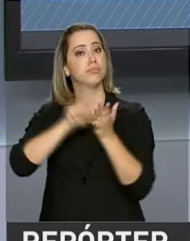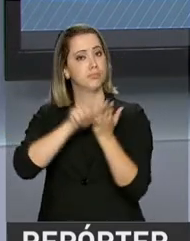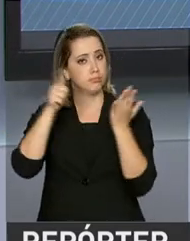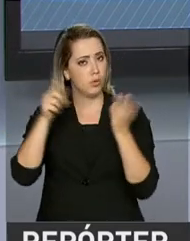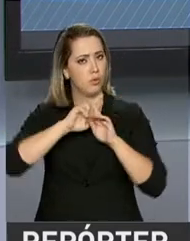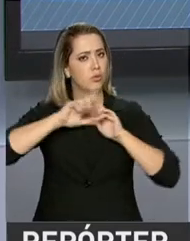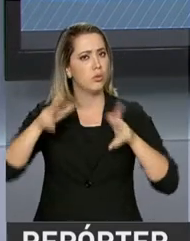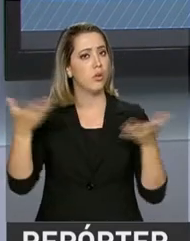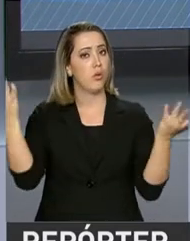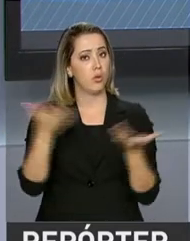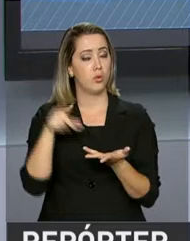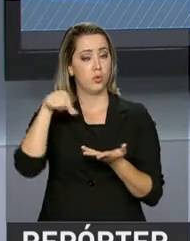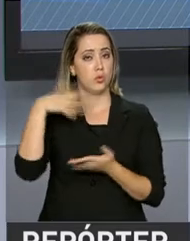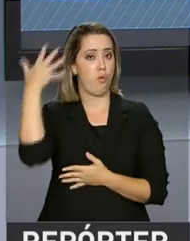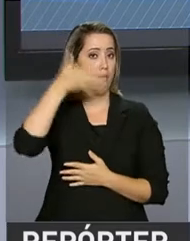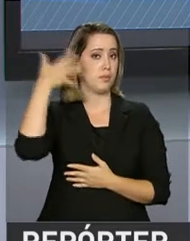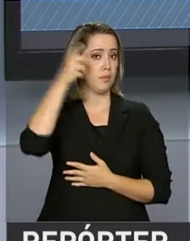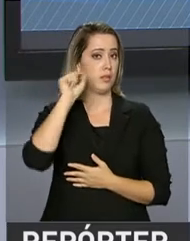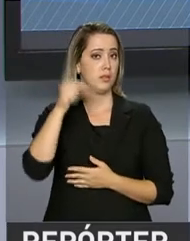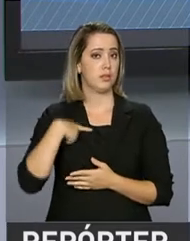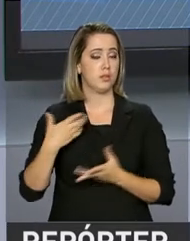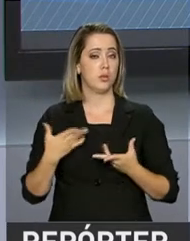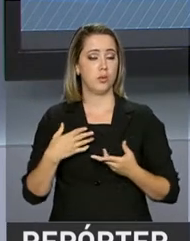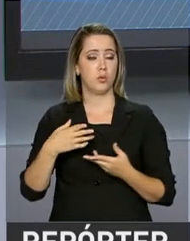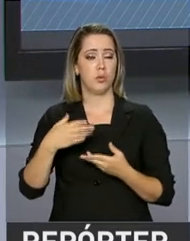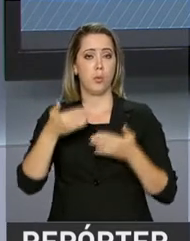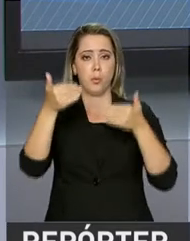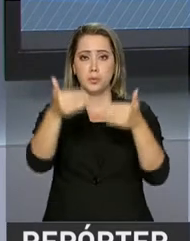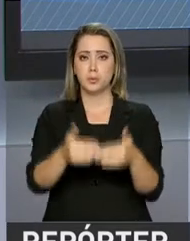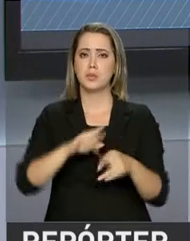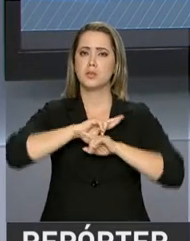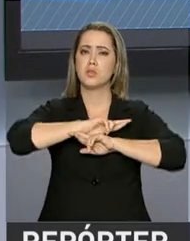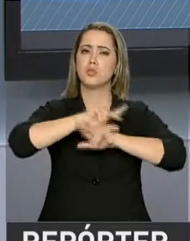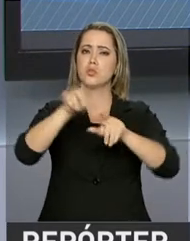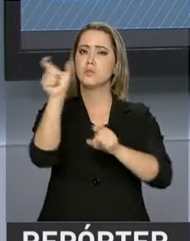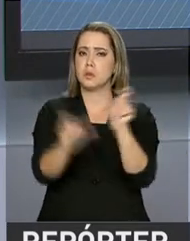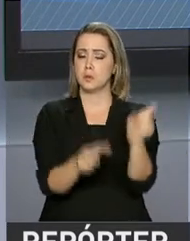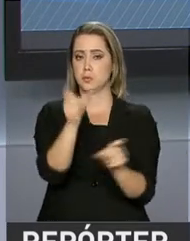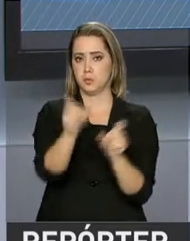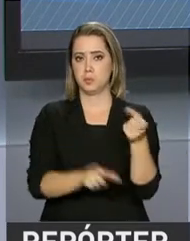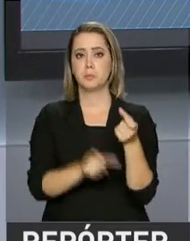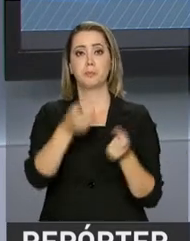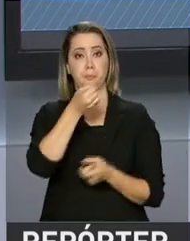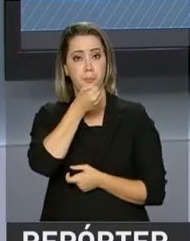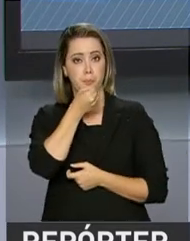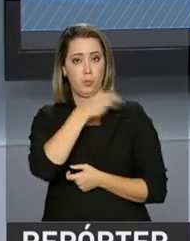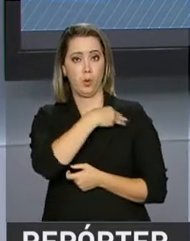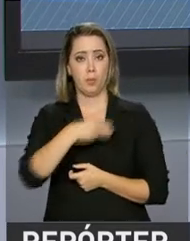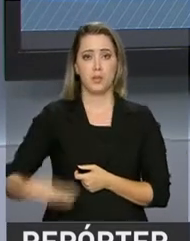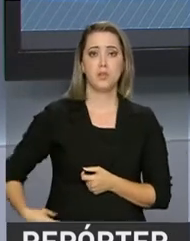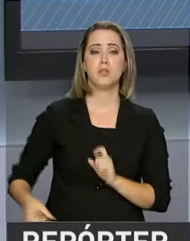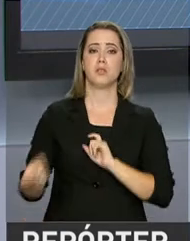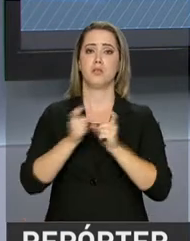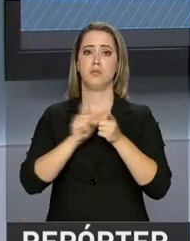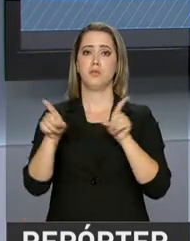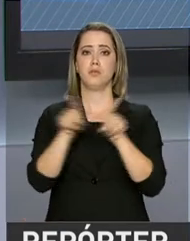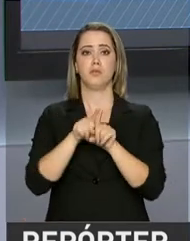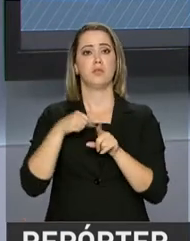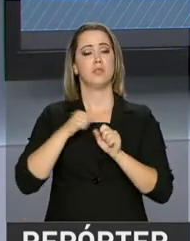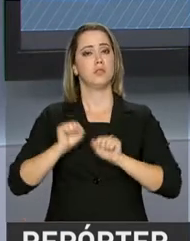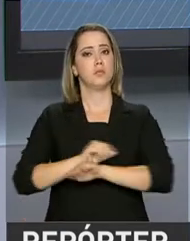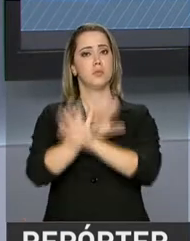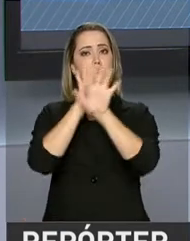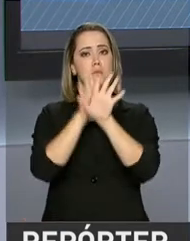data foi marcada por um fórum com a presença de autoridades e jornalistas os ministros da fazenda e da transparência destacaram